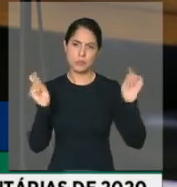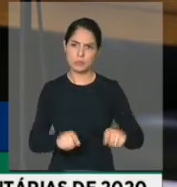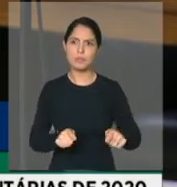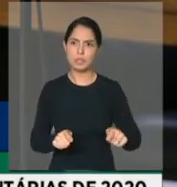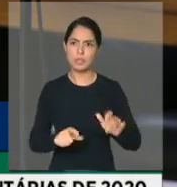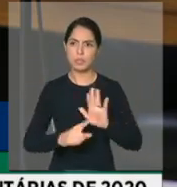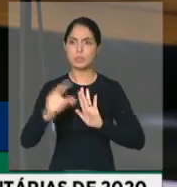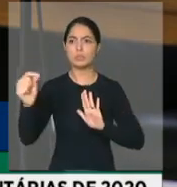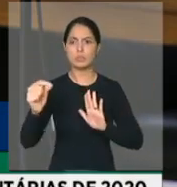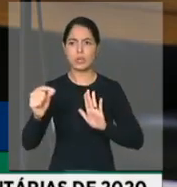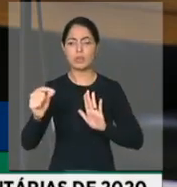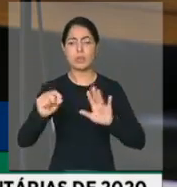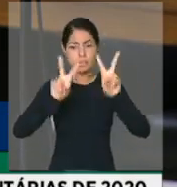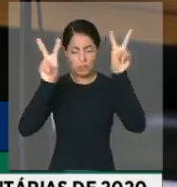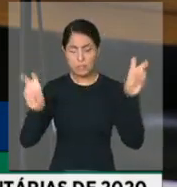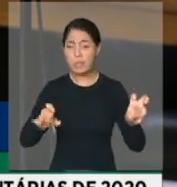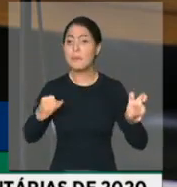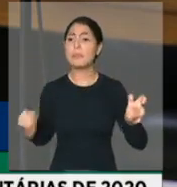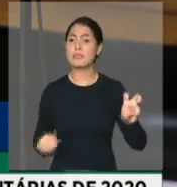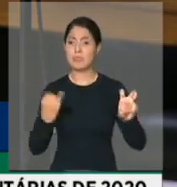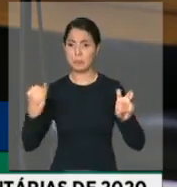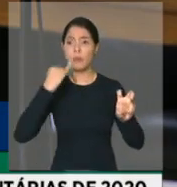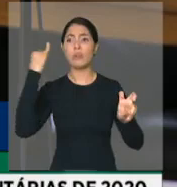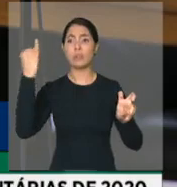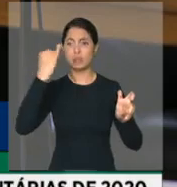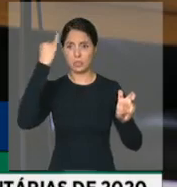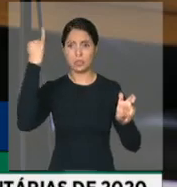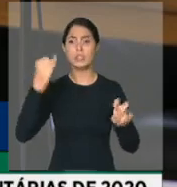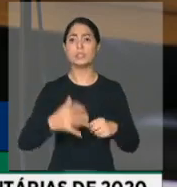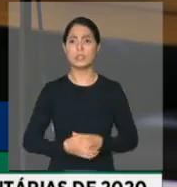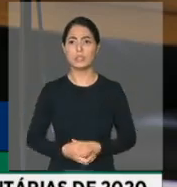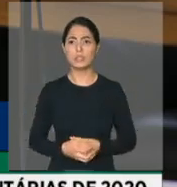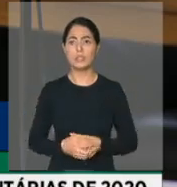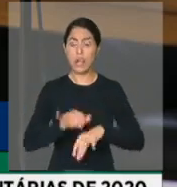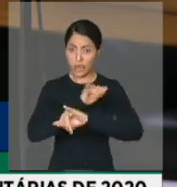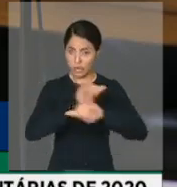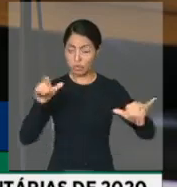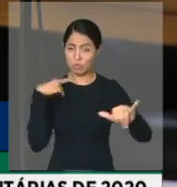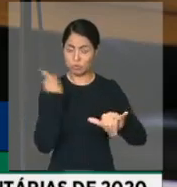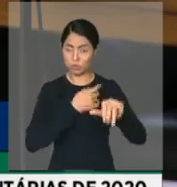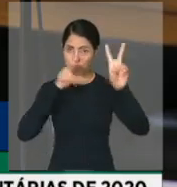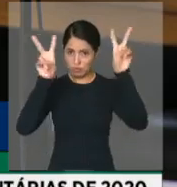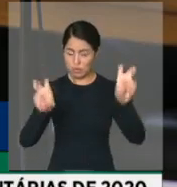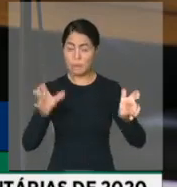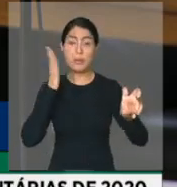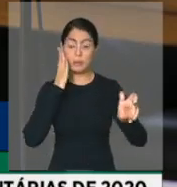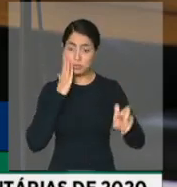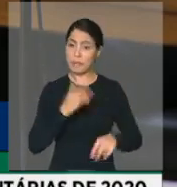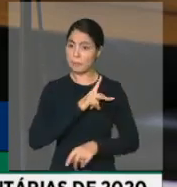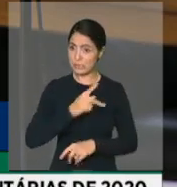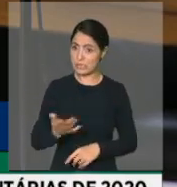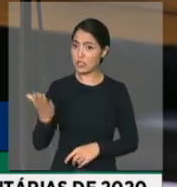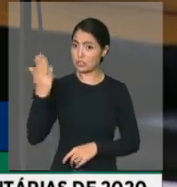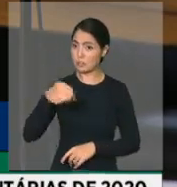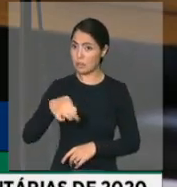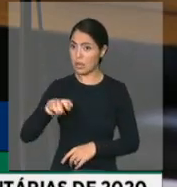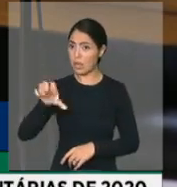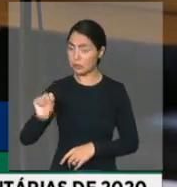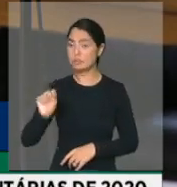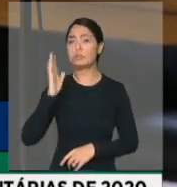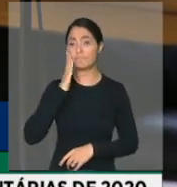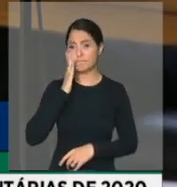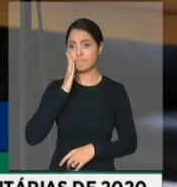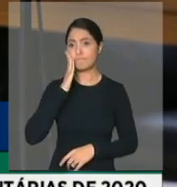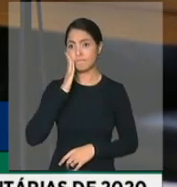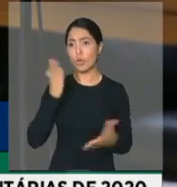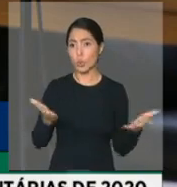de destaque em matérias que são importantes. Reitero a nossa questão. Sei que o presidente Marcos fez uma luta para incluir na